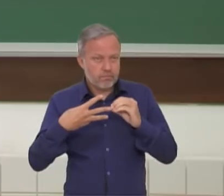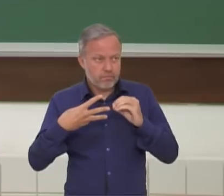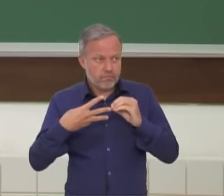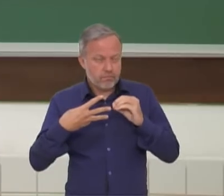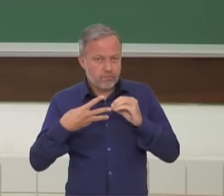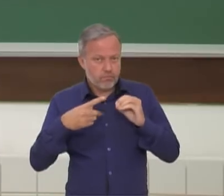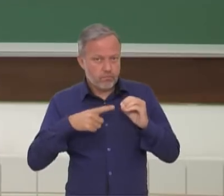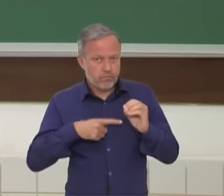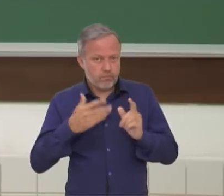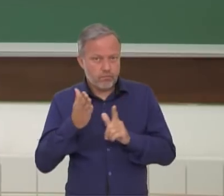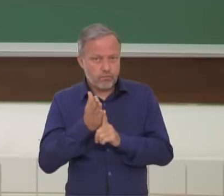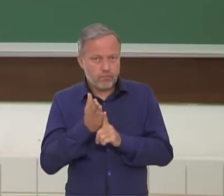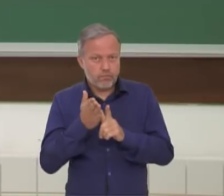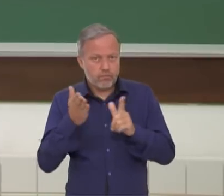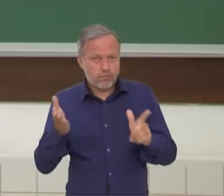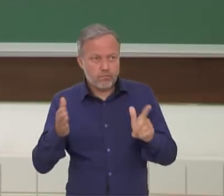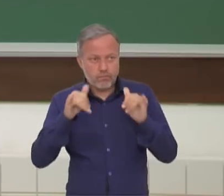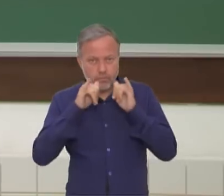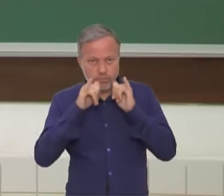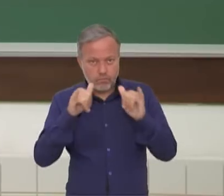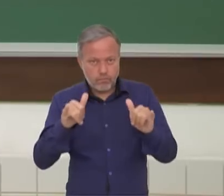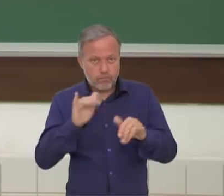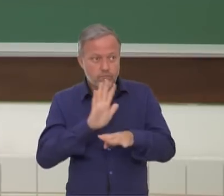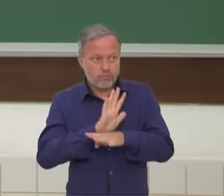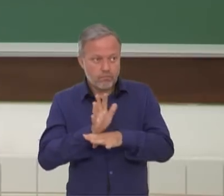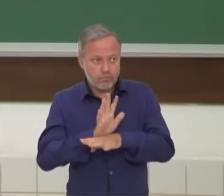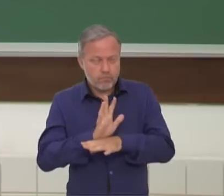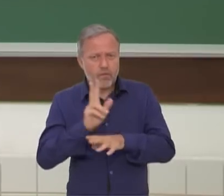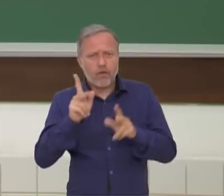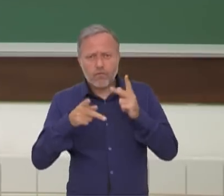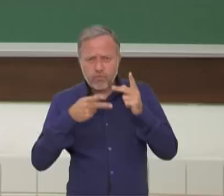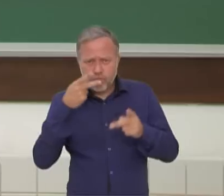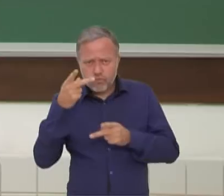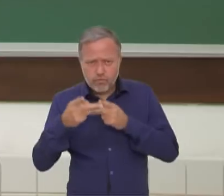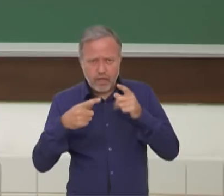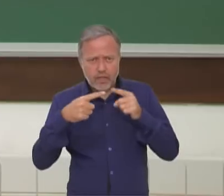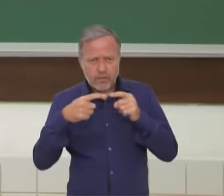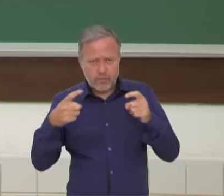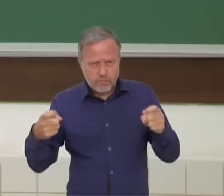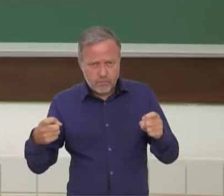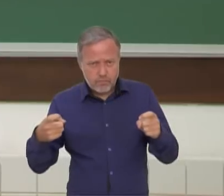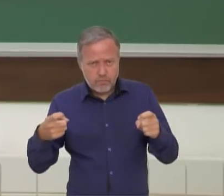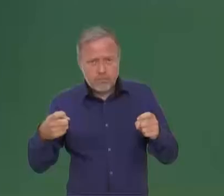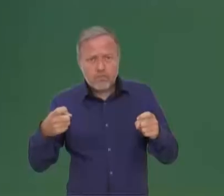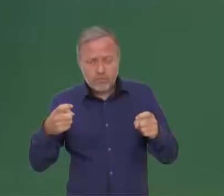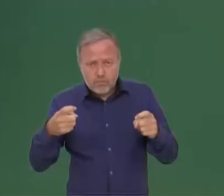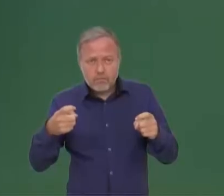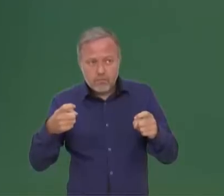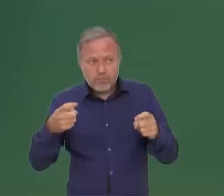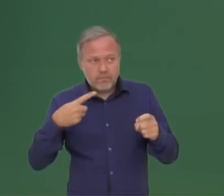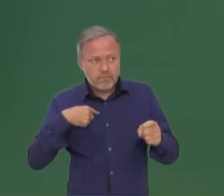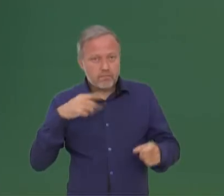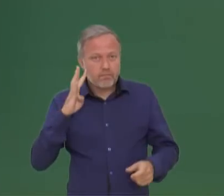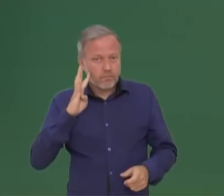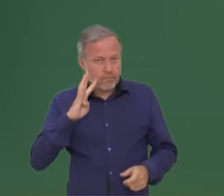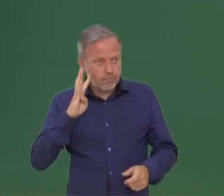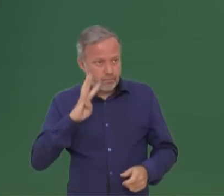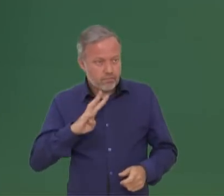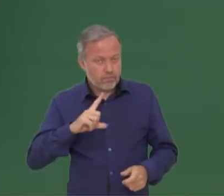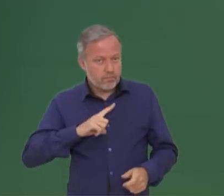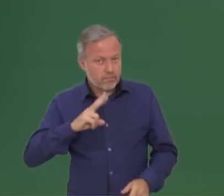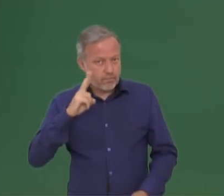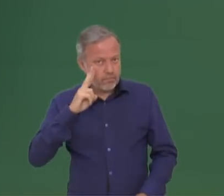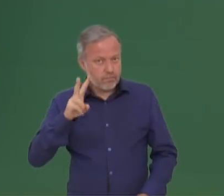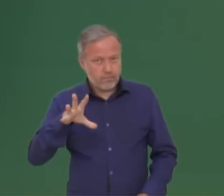que no jornal, no noticiário, na televisão, fala de assuntos de ciências? Vocês acreditam nisso? Que legal, né? Um assunto que a